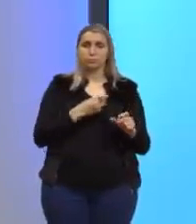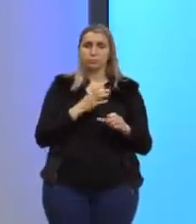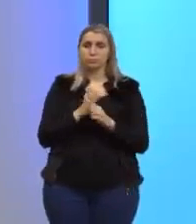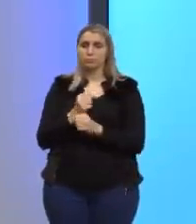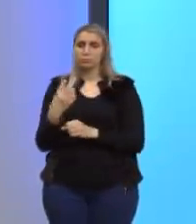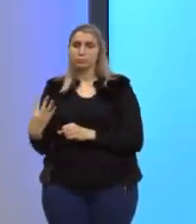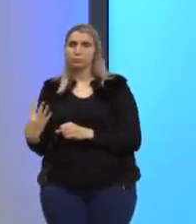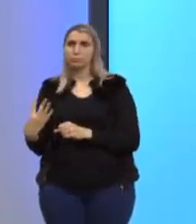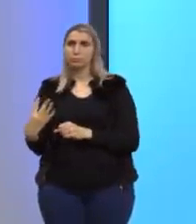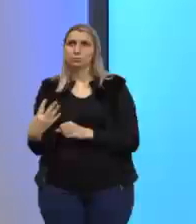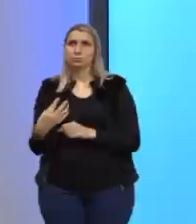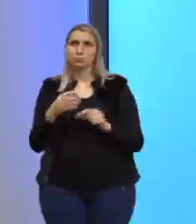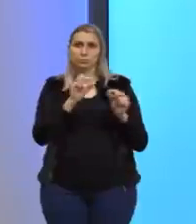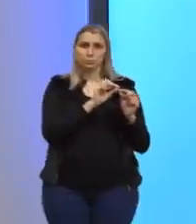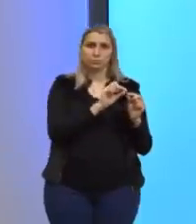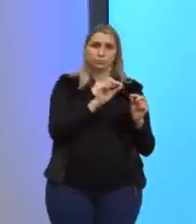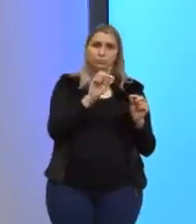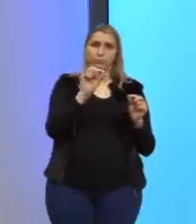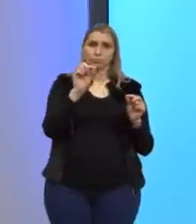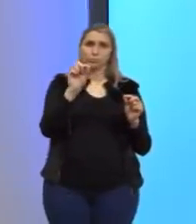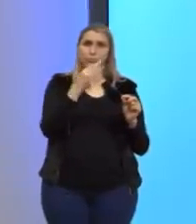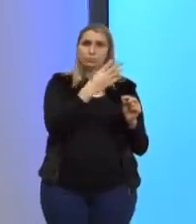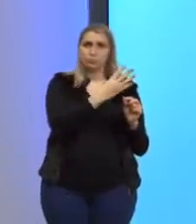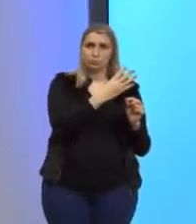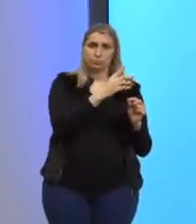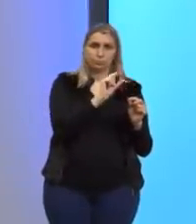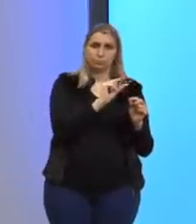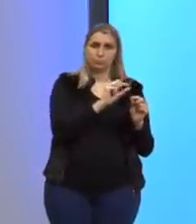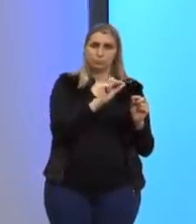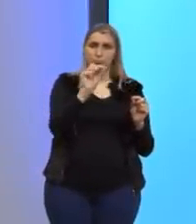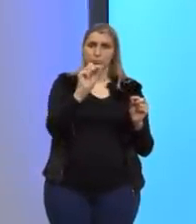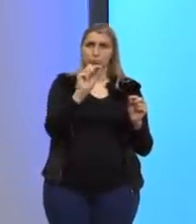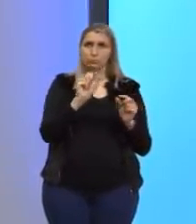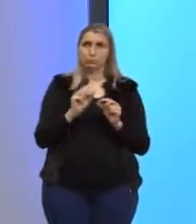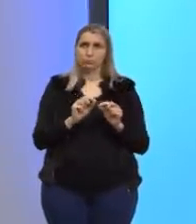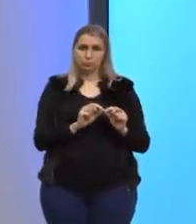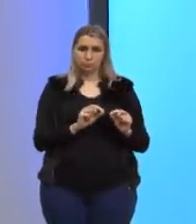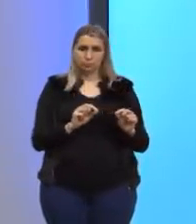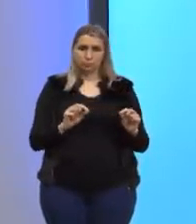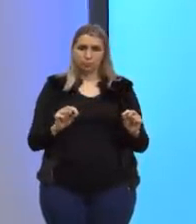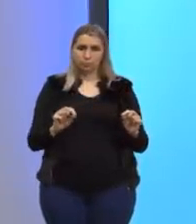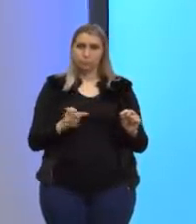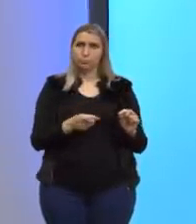como 4, que é a hipotenusa do menor, está para x,